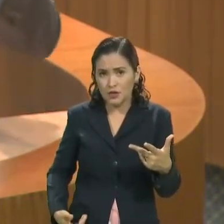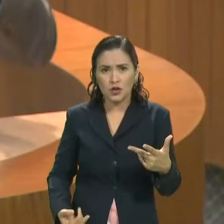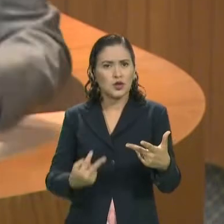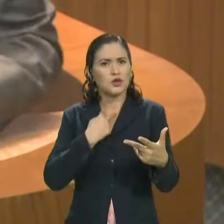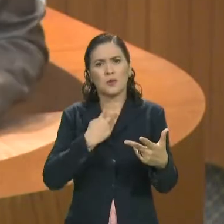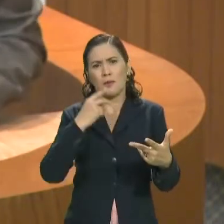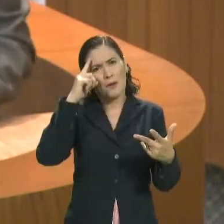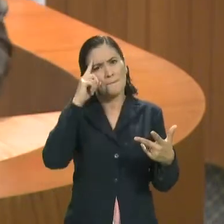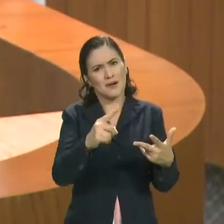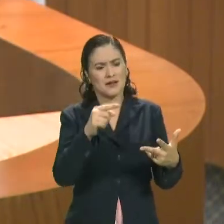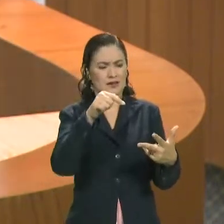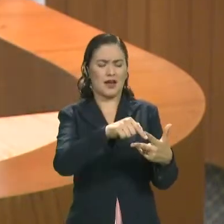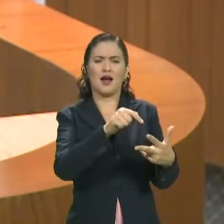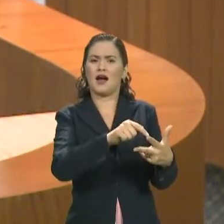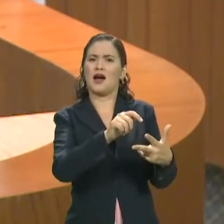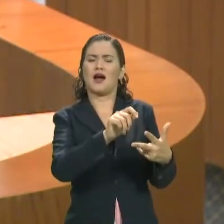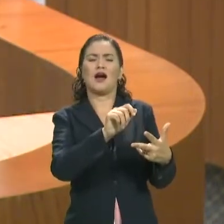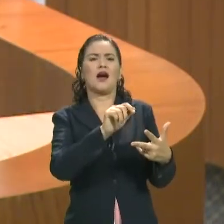sustentado numa minoria,